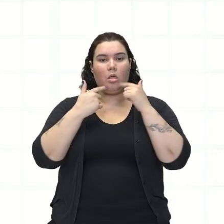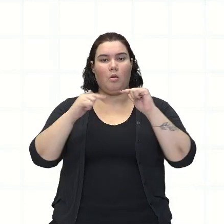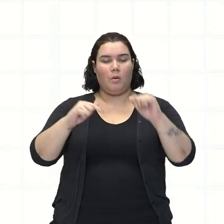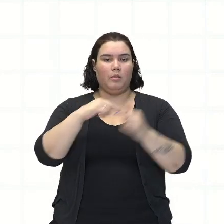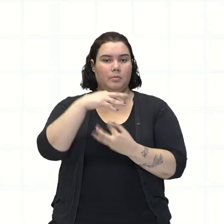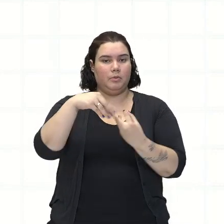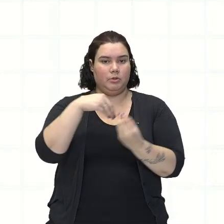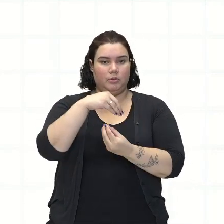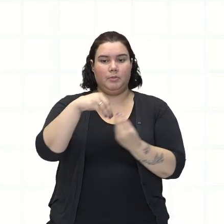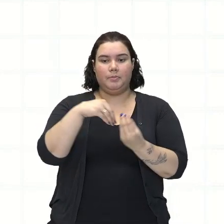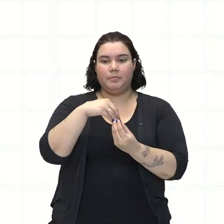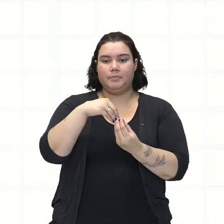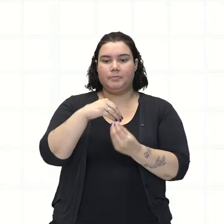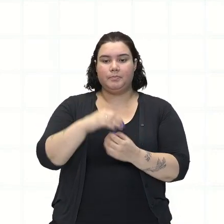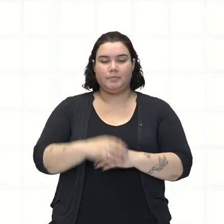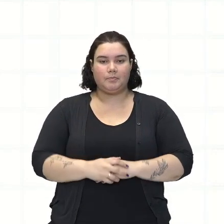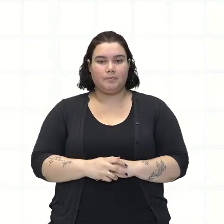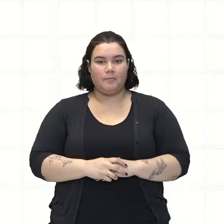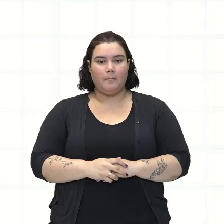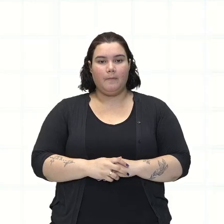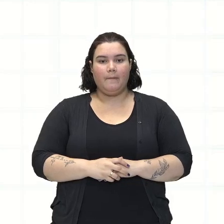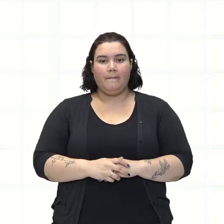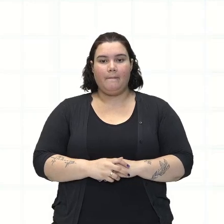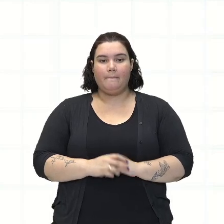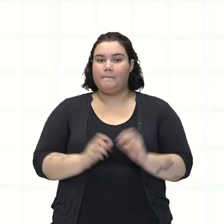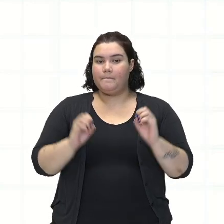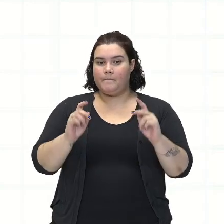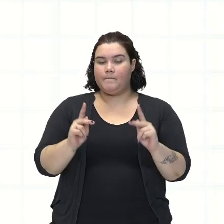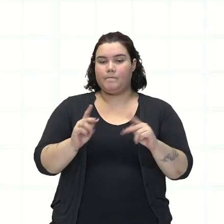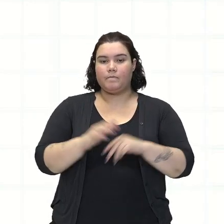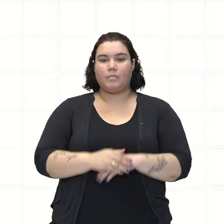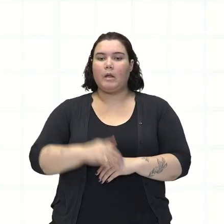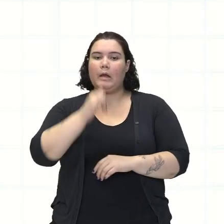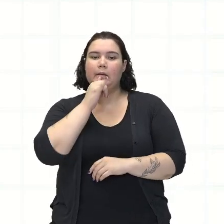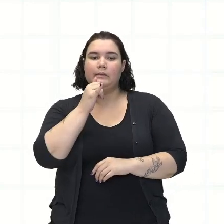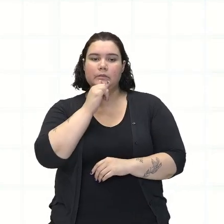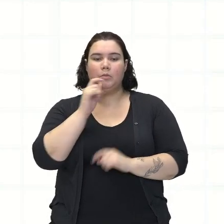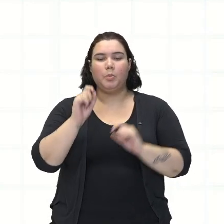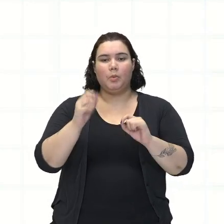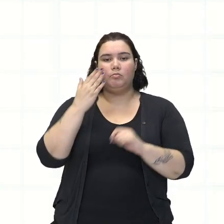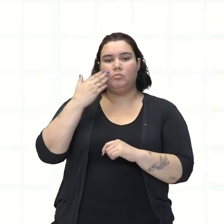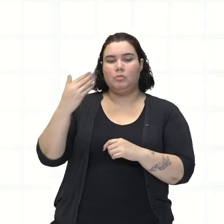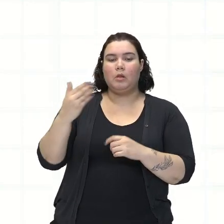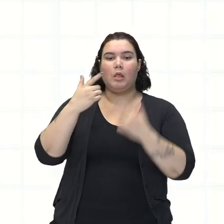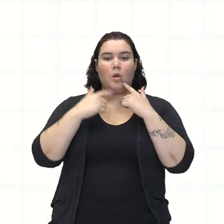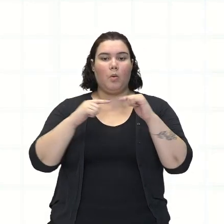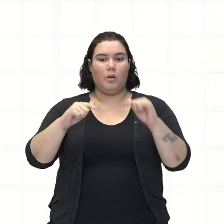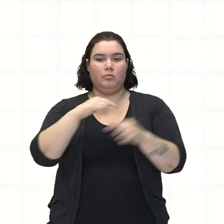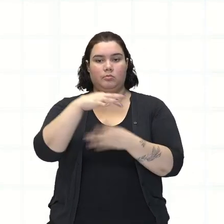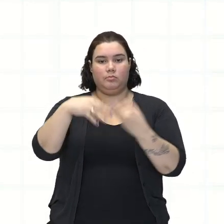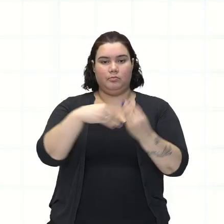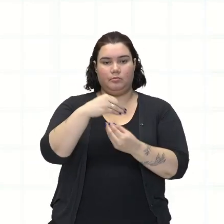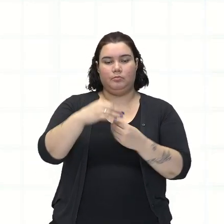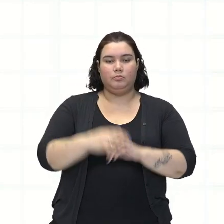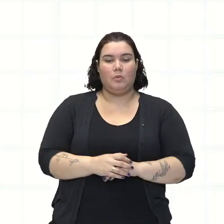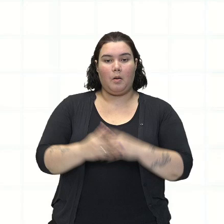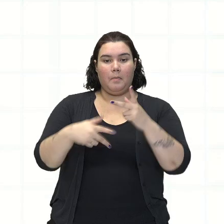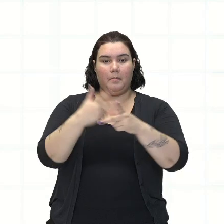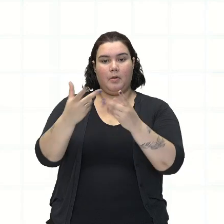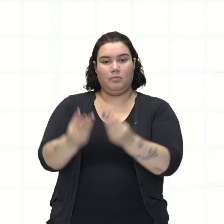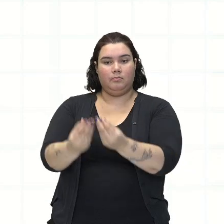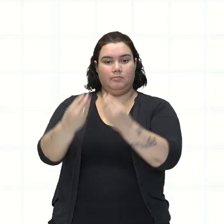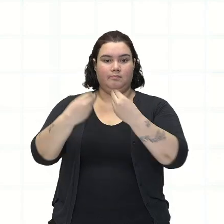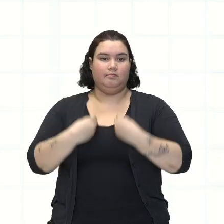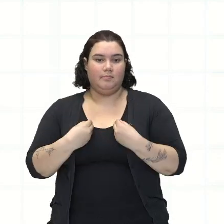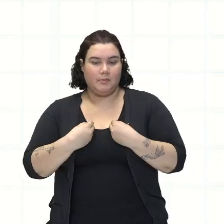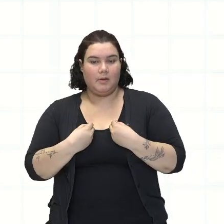linguagem híbrida ou mista. Os exemplos de linguagem híbrida ou mista, a gente tem aí, ao receber um presente de